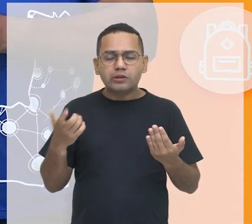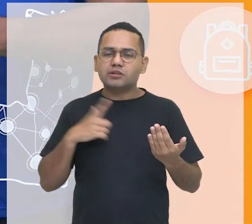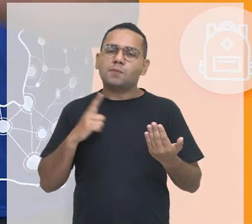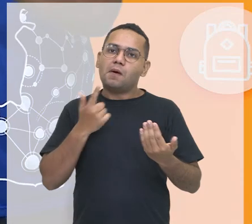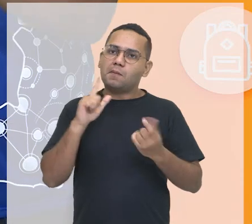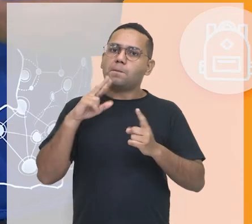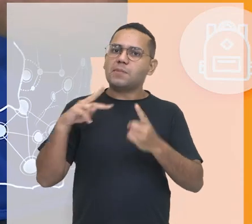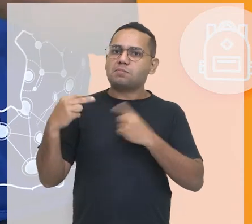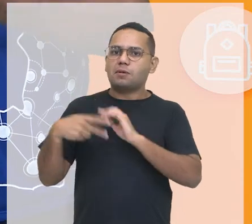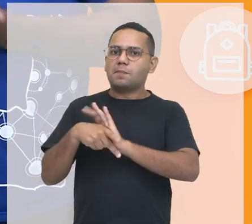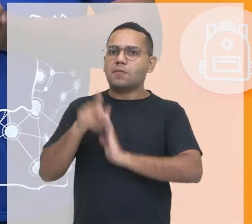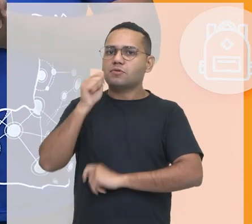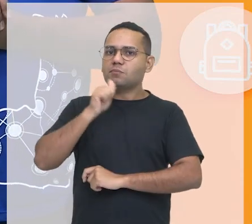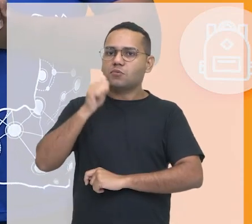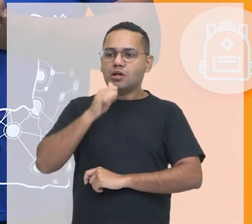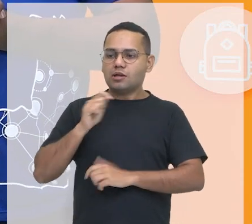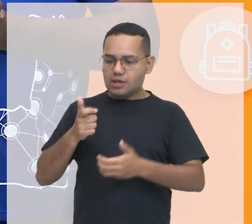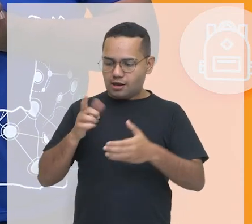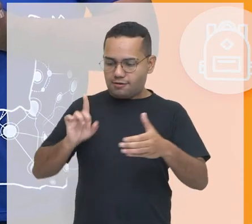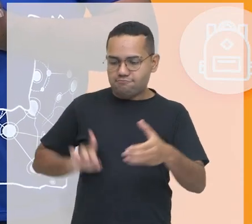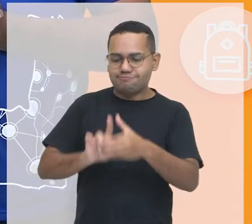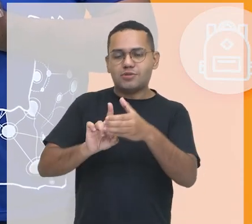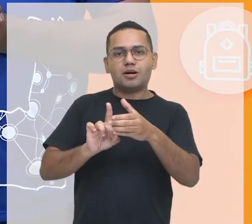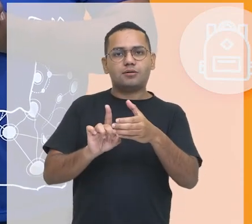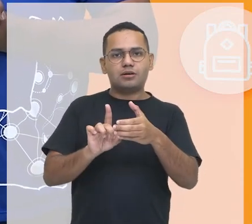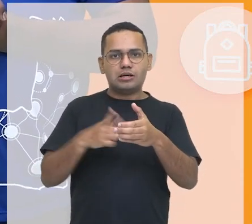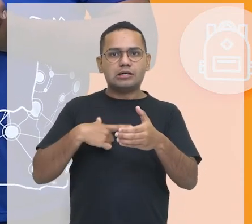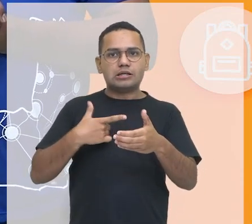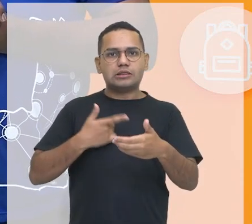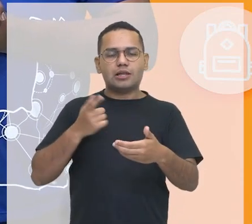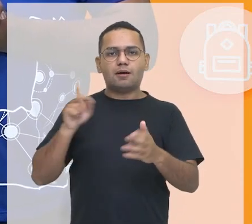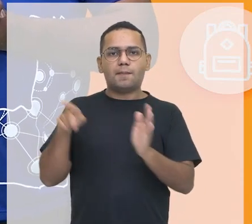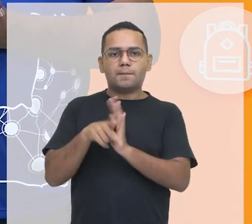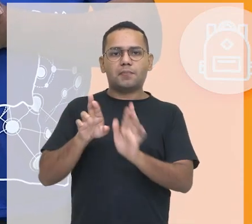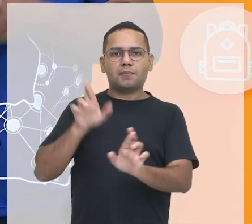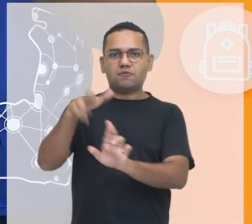sociedade, de inclusão e que ela tenha representatividade.